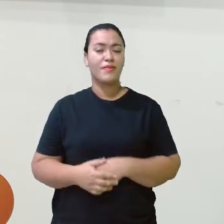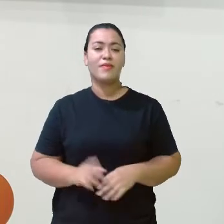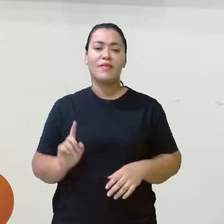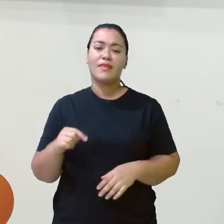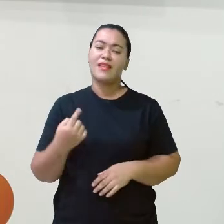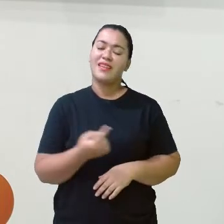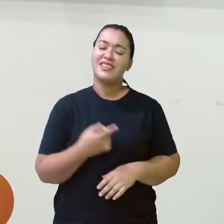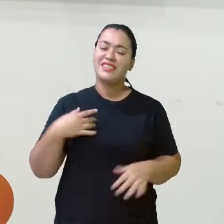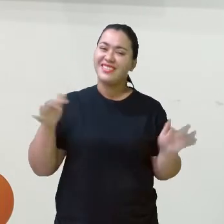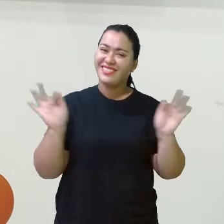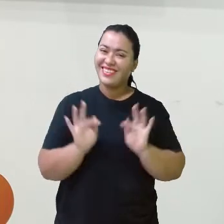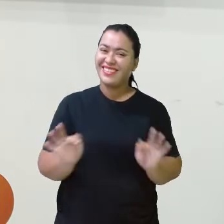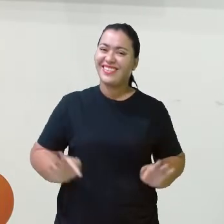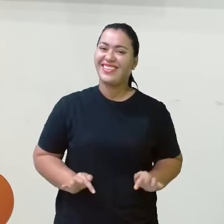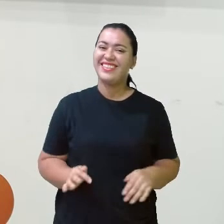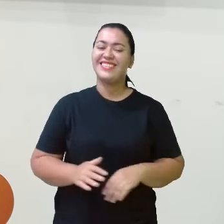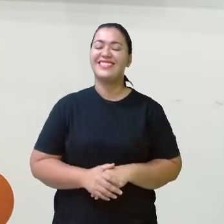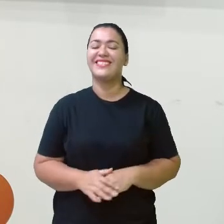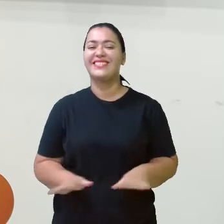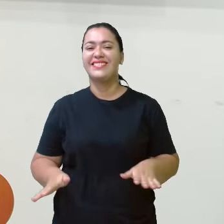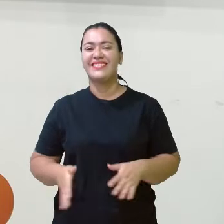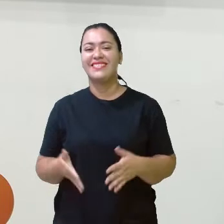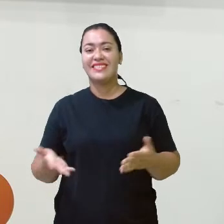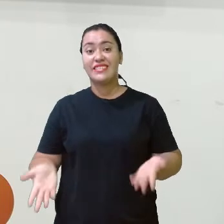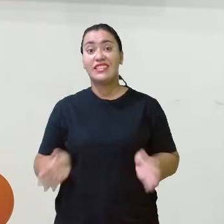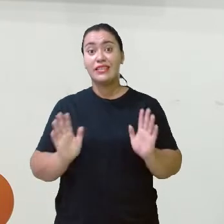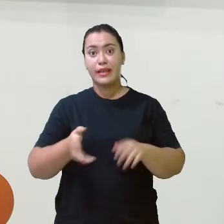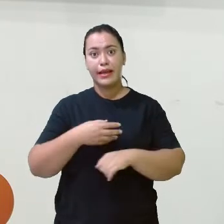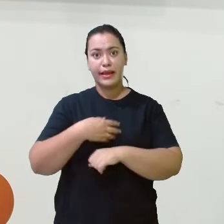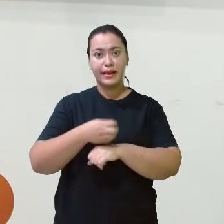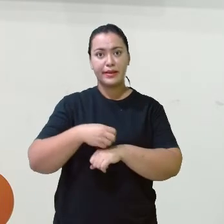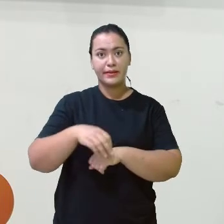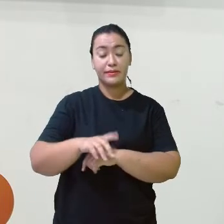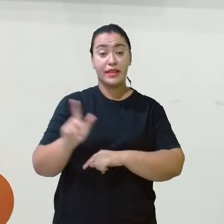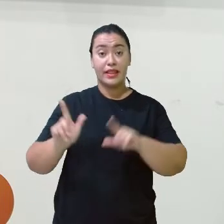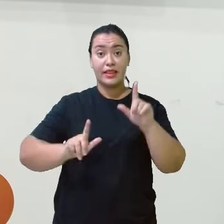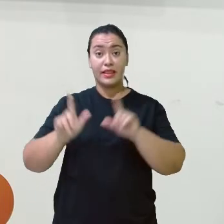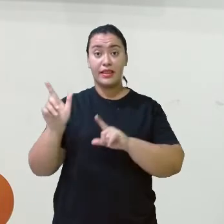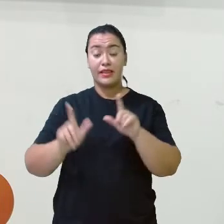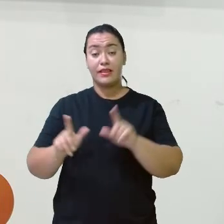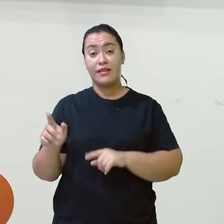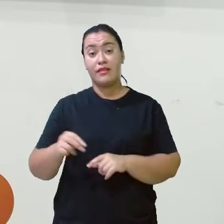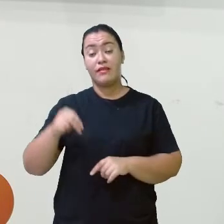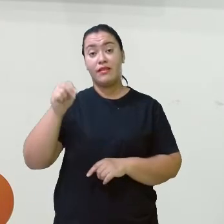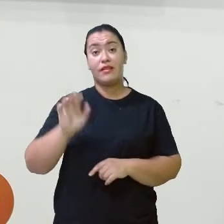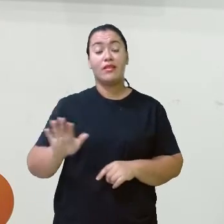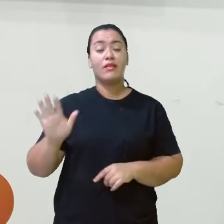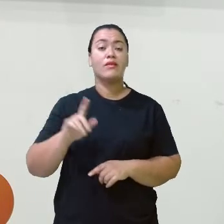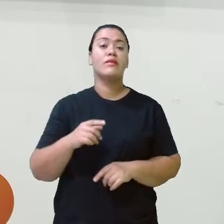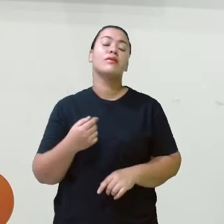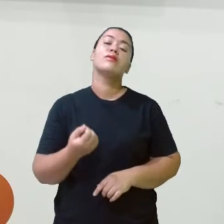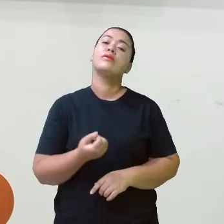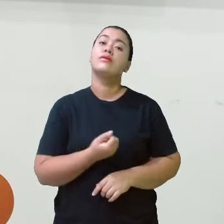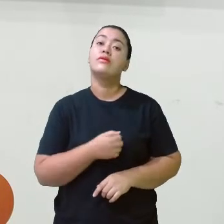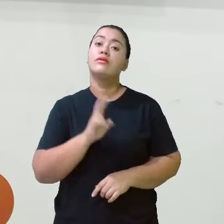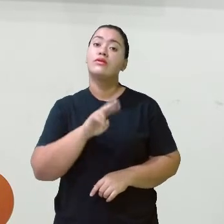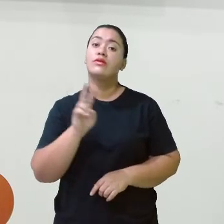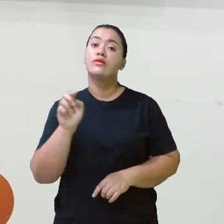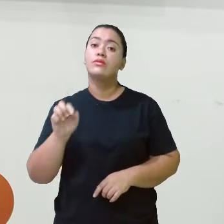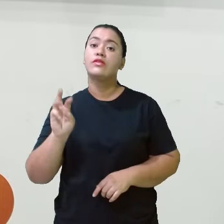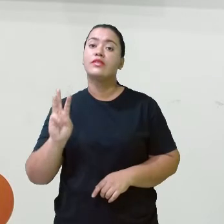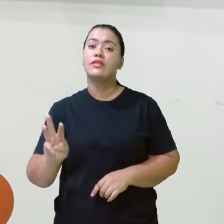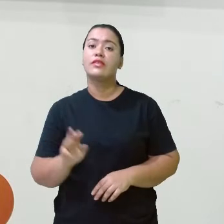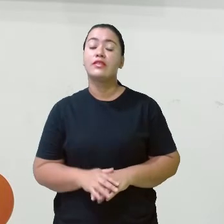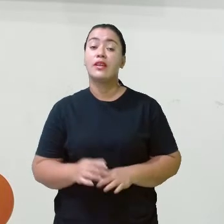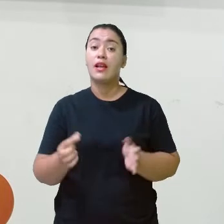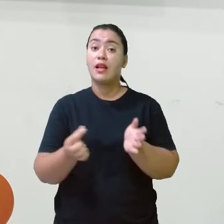assim bem feliz, tá? Então é isso, o recado está dado. TV Nova, 7h30 da manhã, canal 22.3. Aplicativo